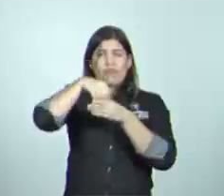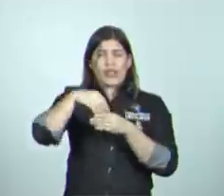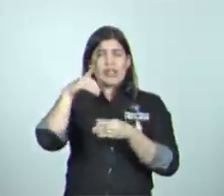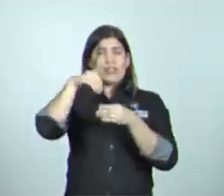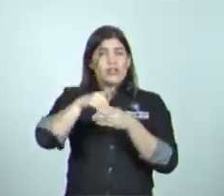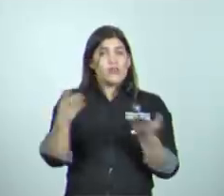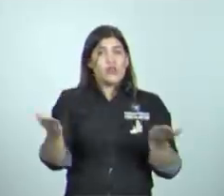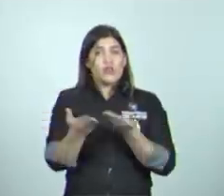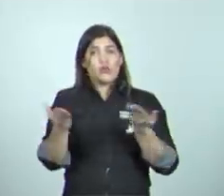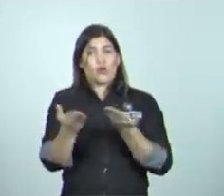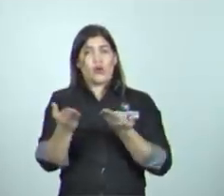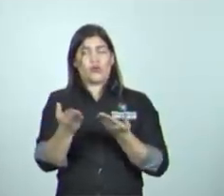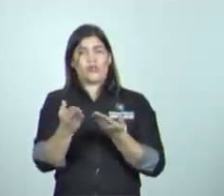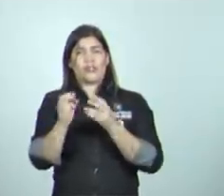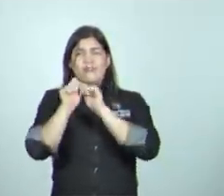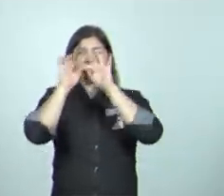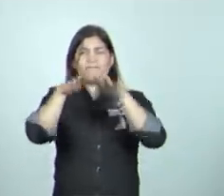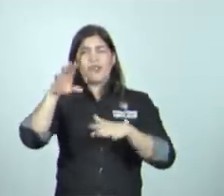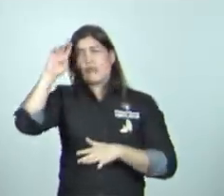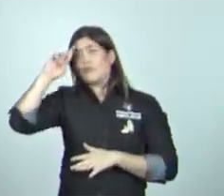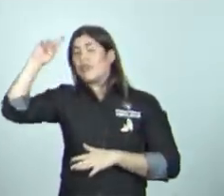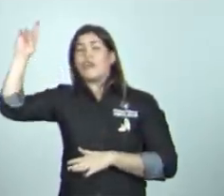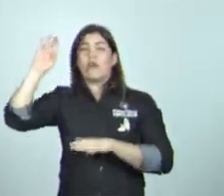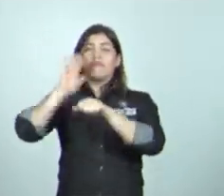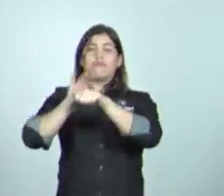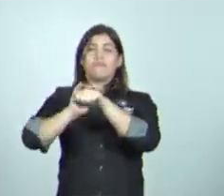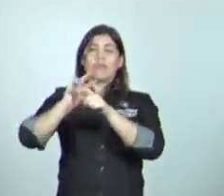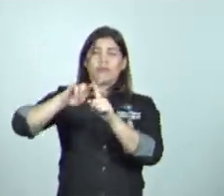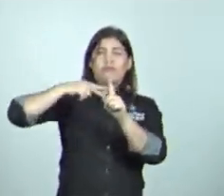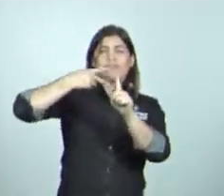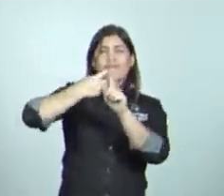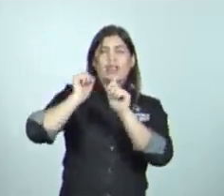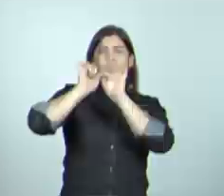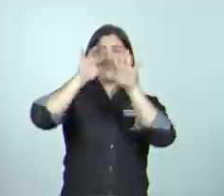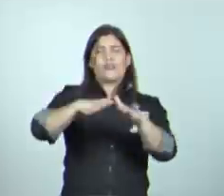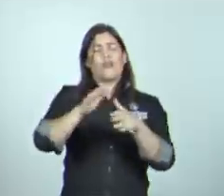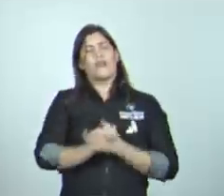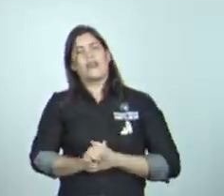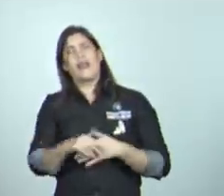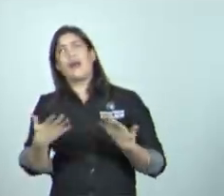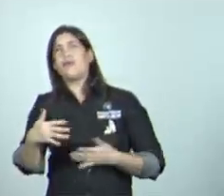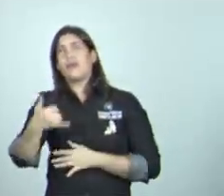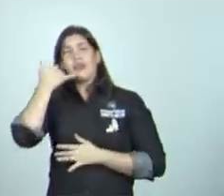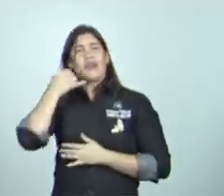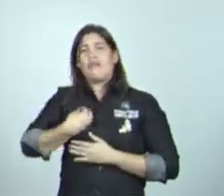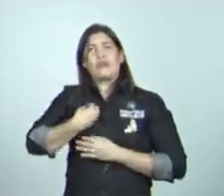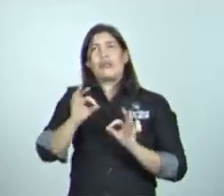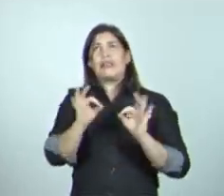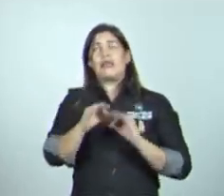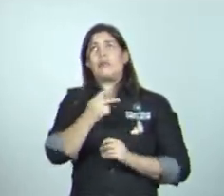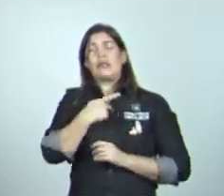cada dízimo seja contemplado pela abundância do senhor vê que o qr code vem com a sua câmera a passou meu telefone não tá funcionando